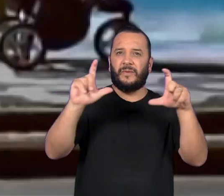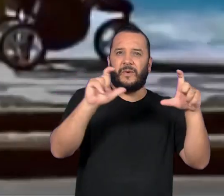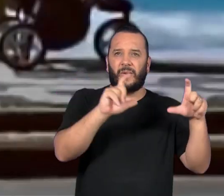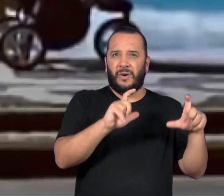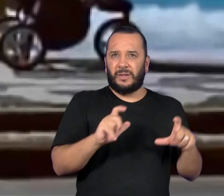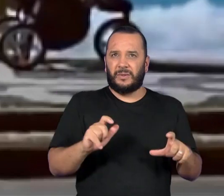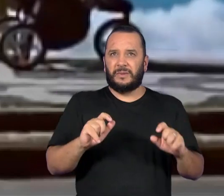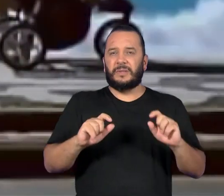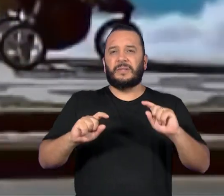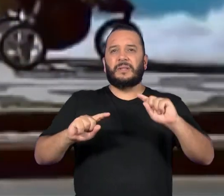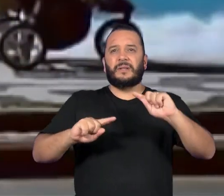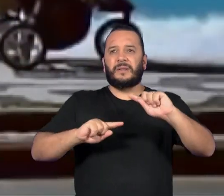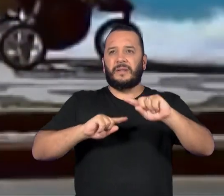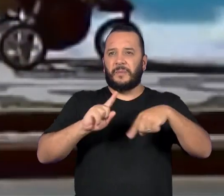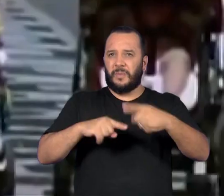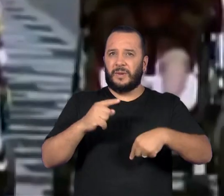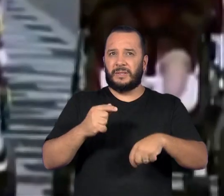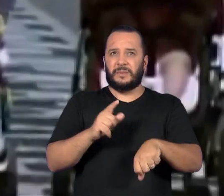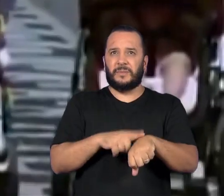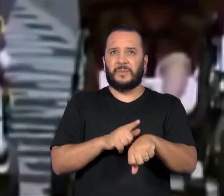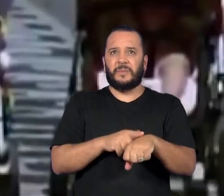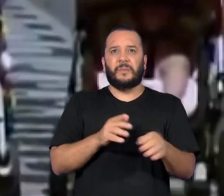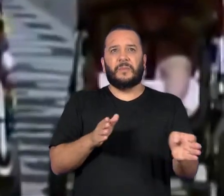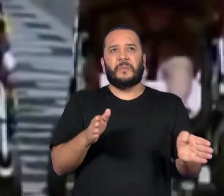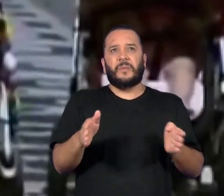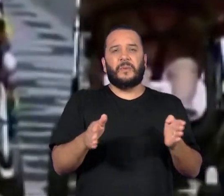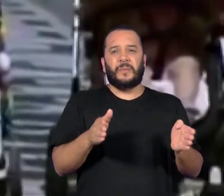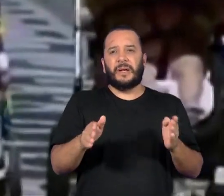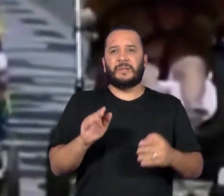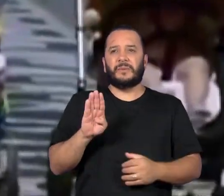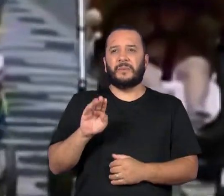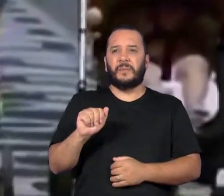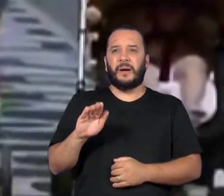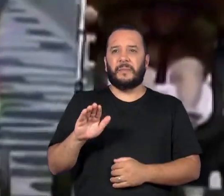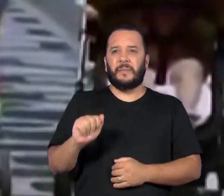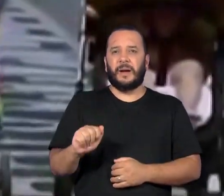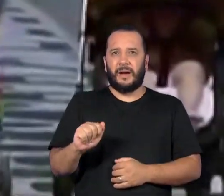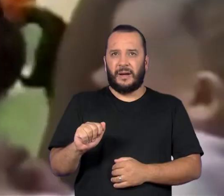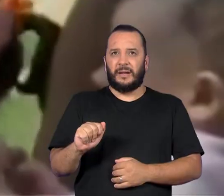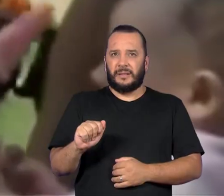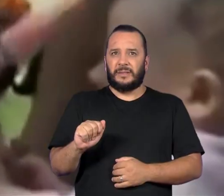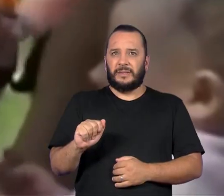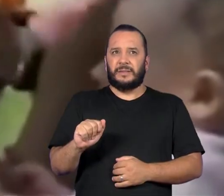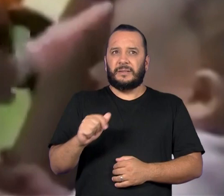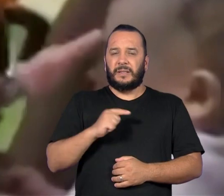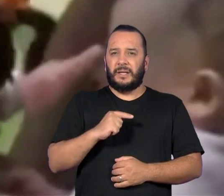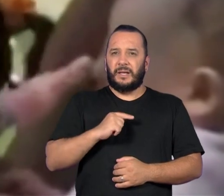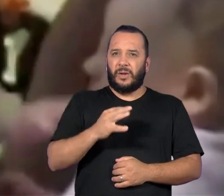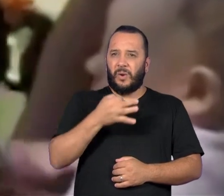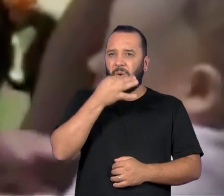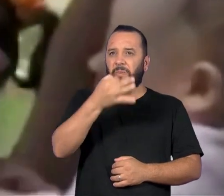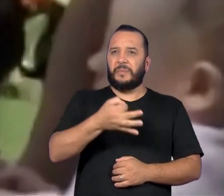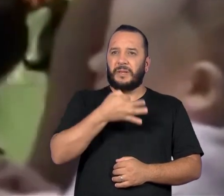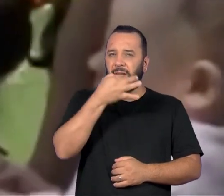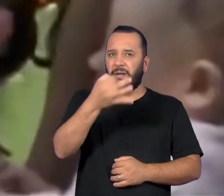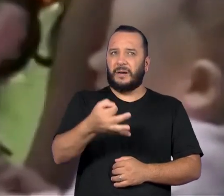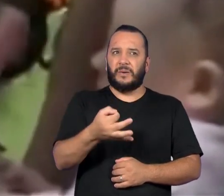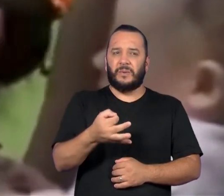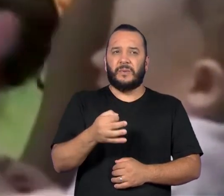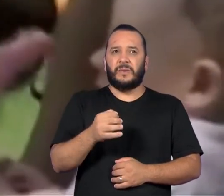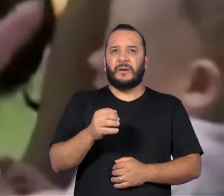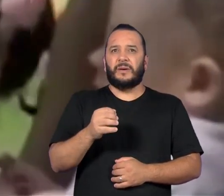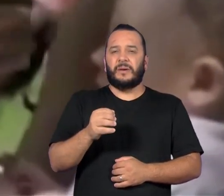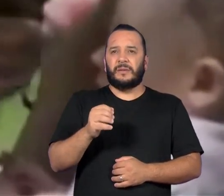arquivos, e aí o único momento que essas babás têm voz é quando ela chama de